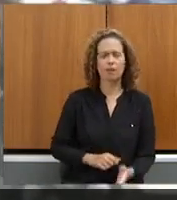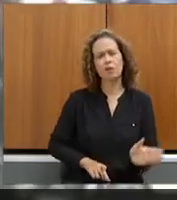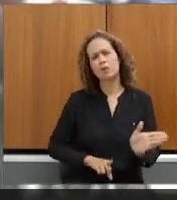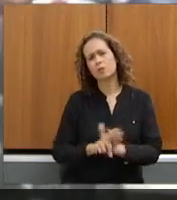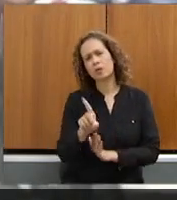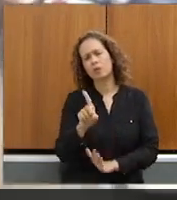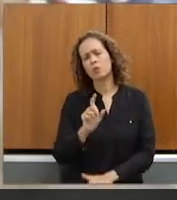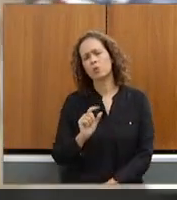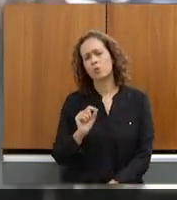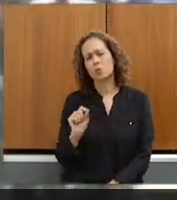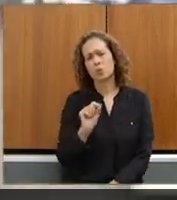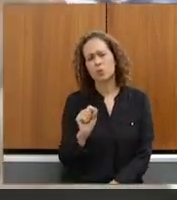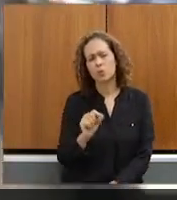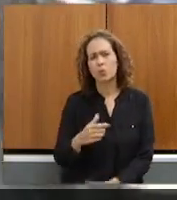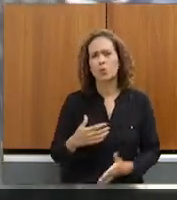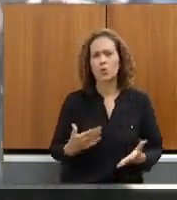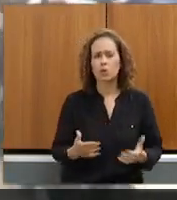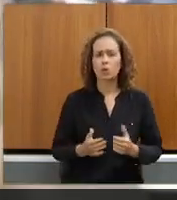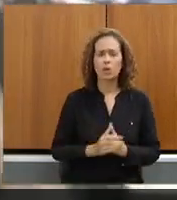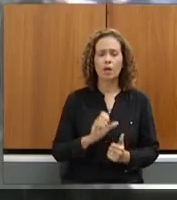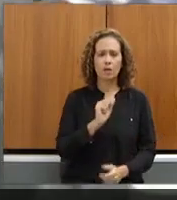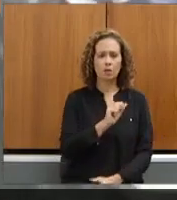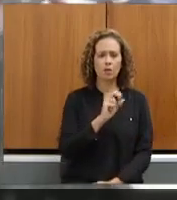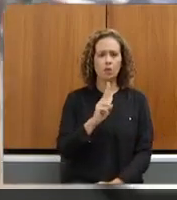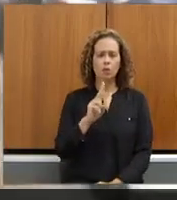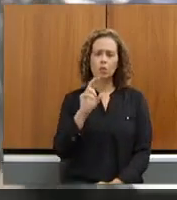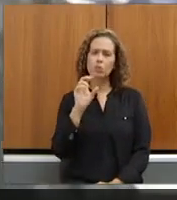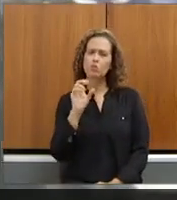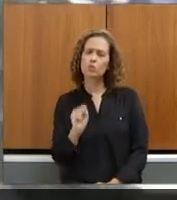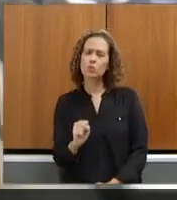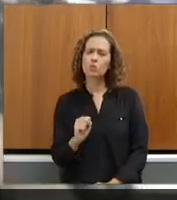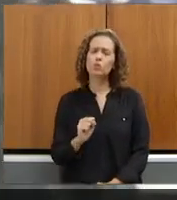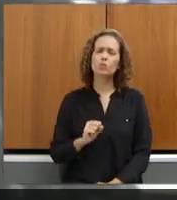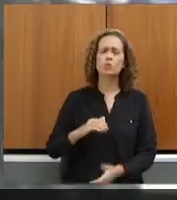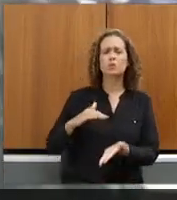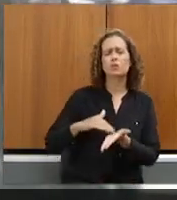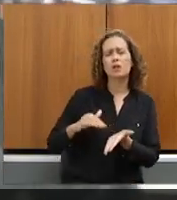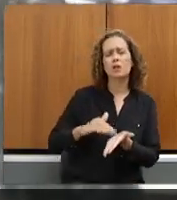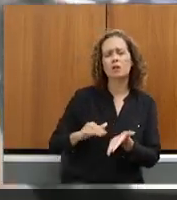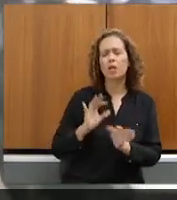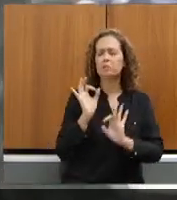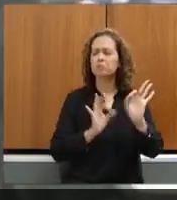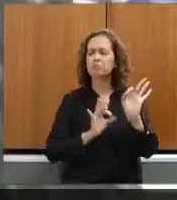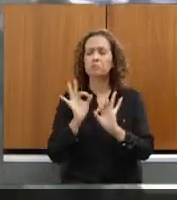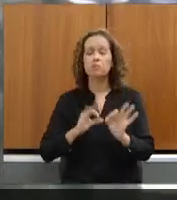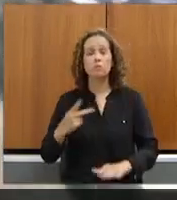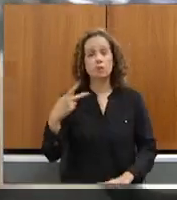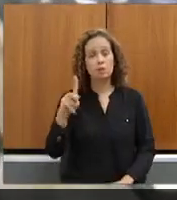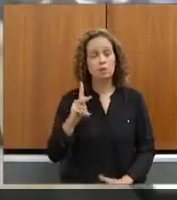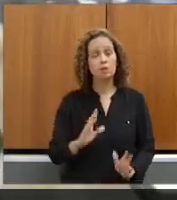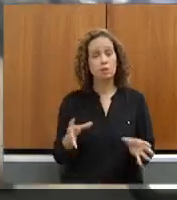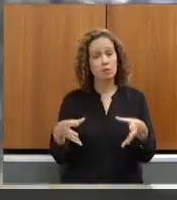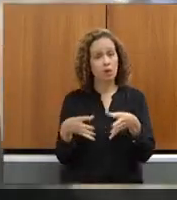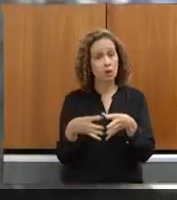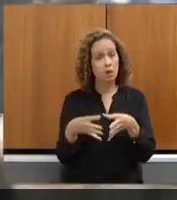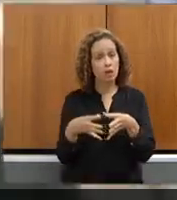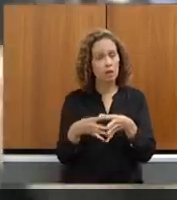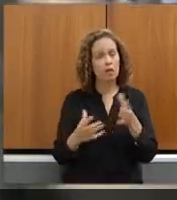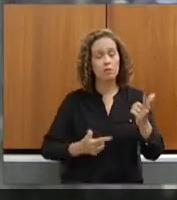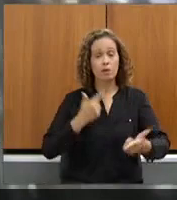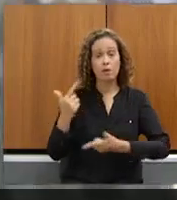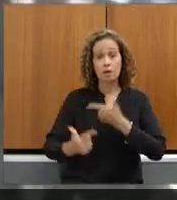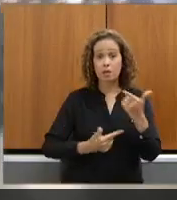pergunta qual é a distância do Sul o secretário produziu entendimento de que a sua equipe ele